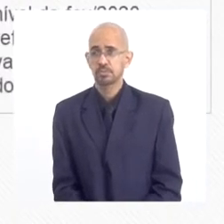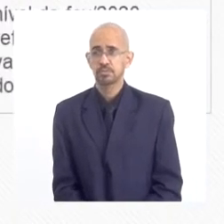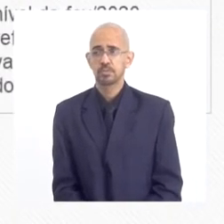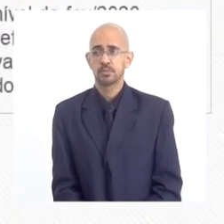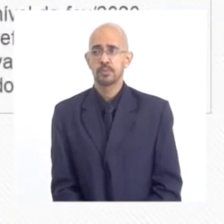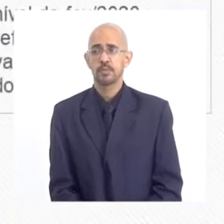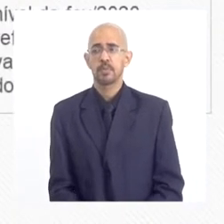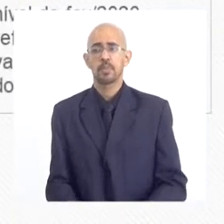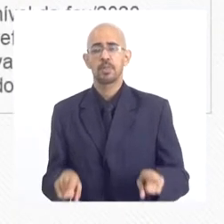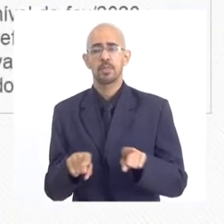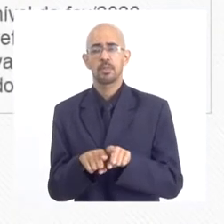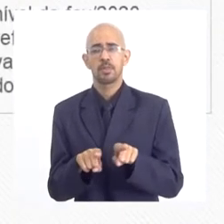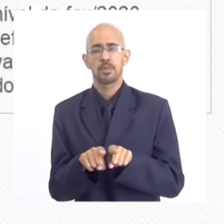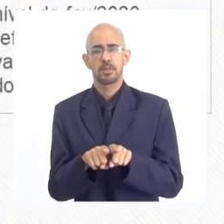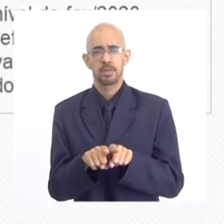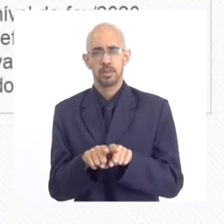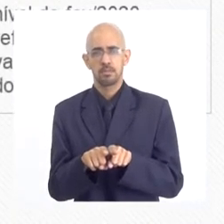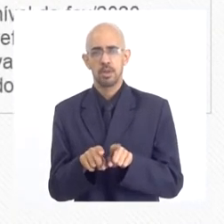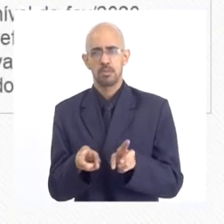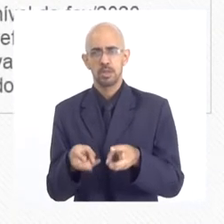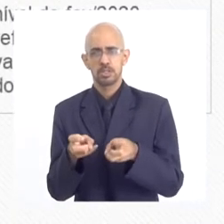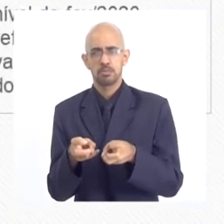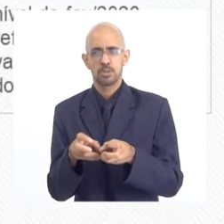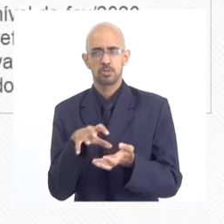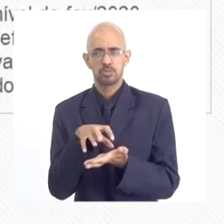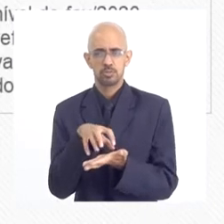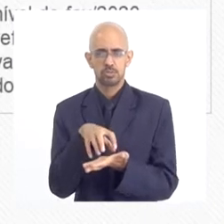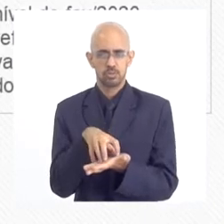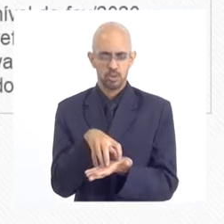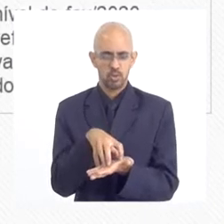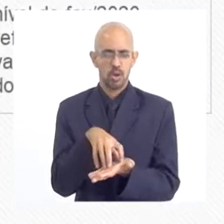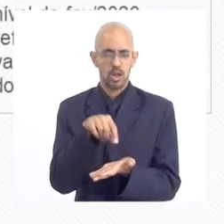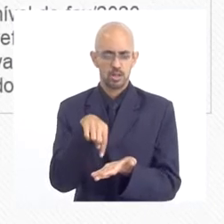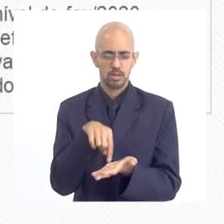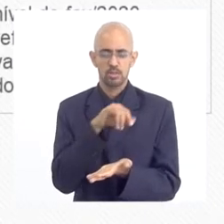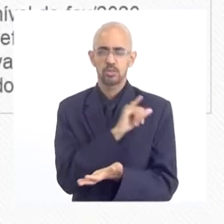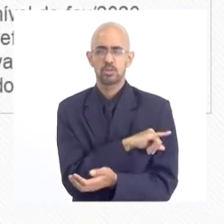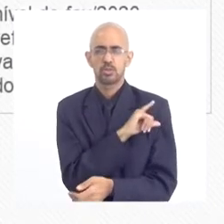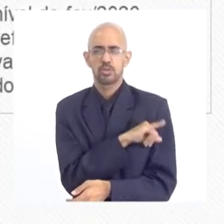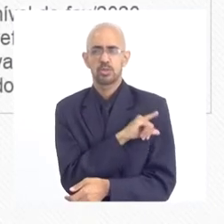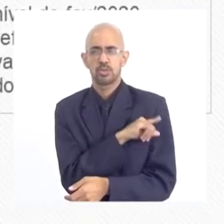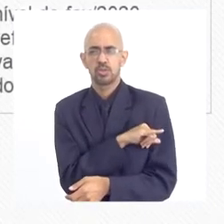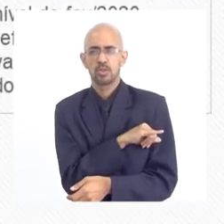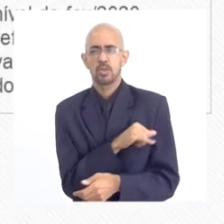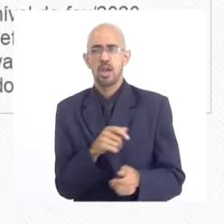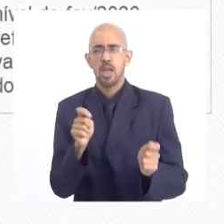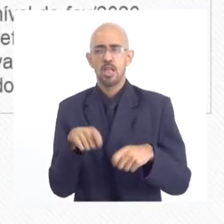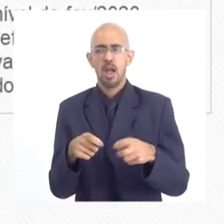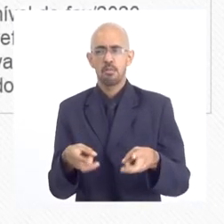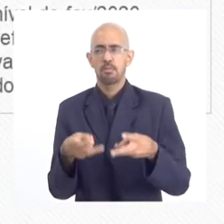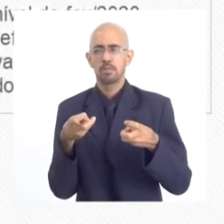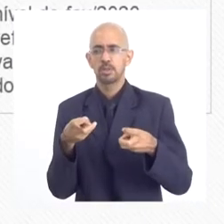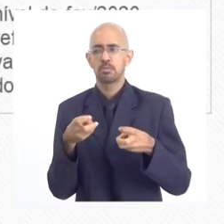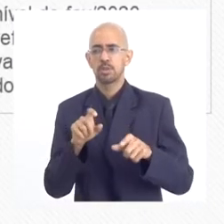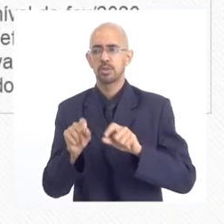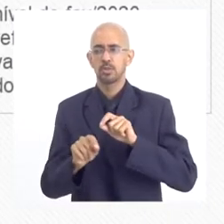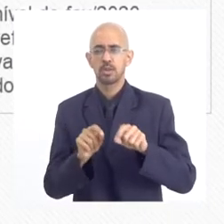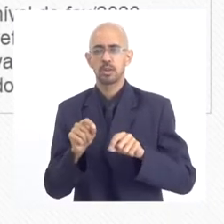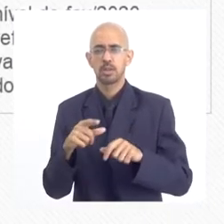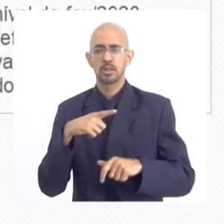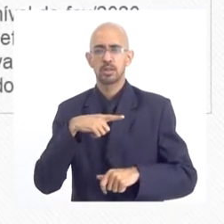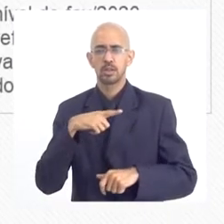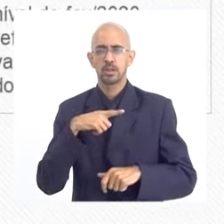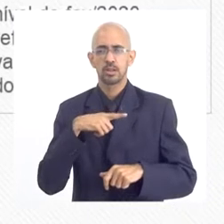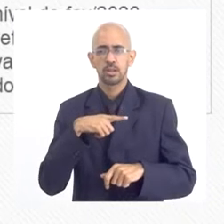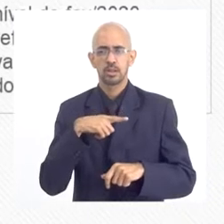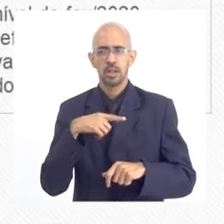Ainda do ponto de vista setorial, no caso do Rio de Janeiro, vocês percebam que existe